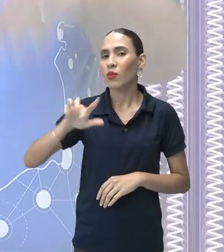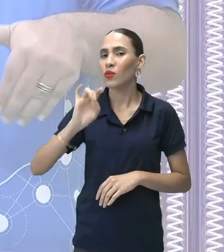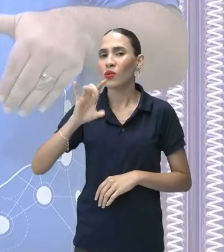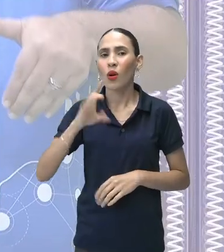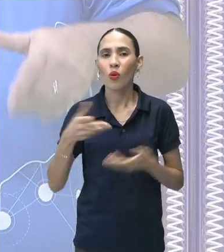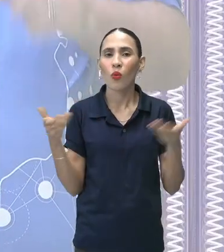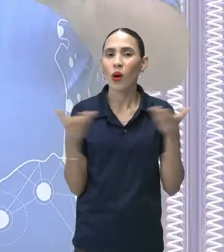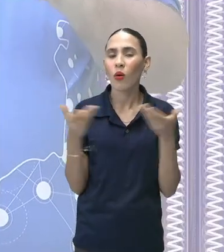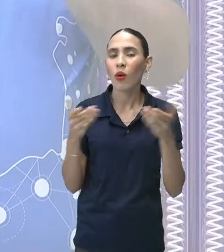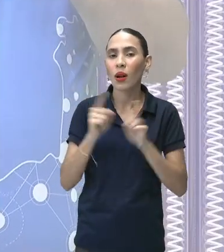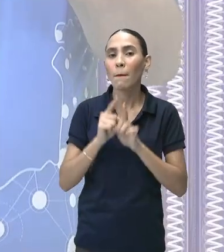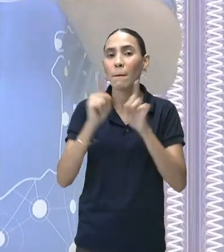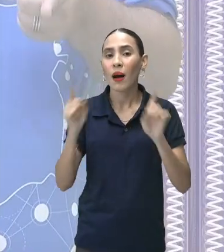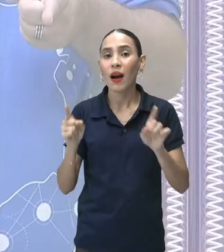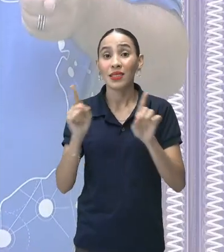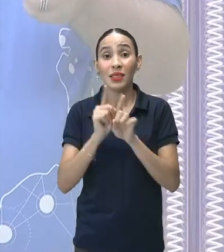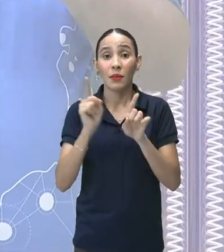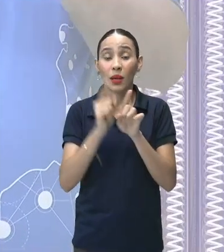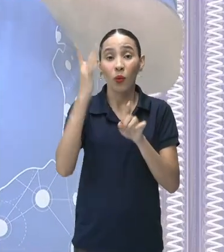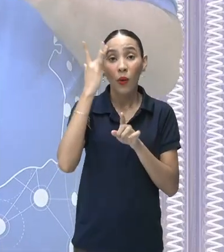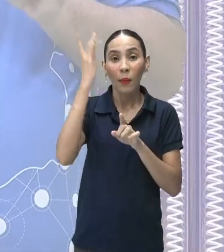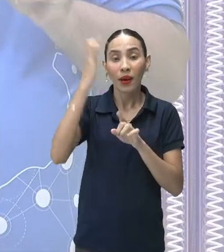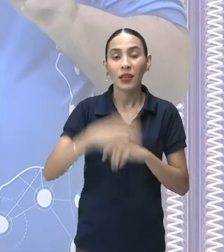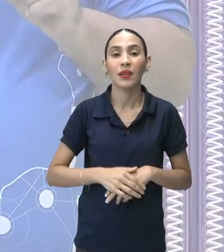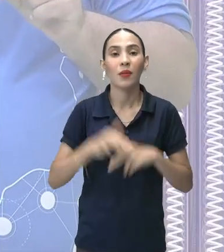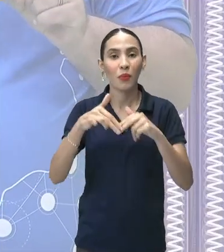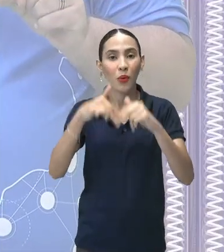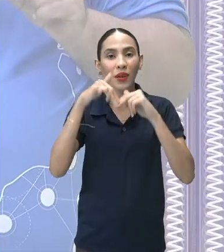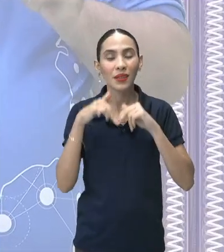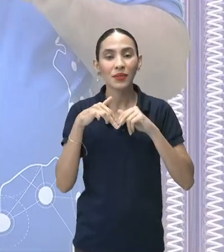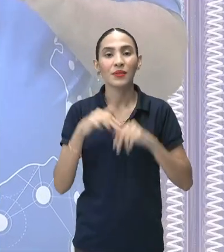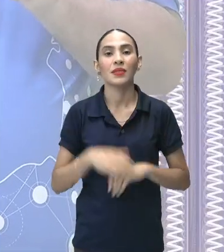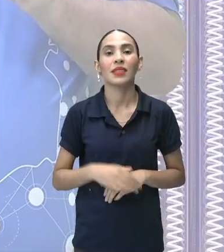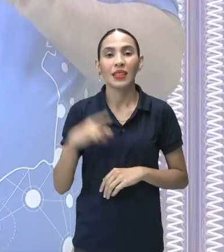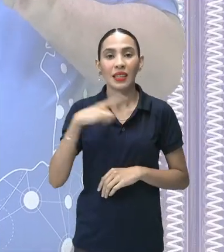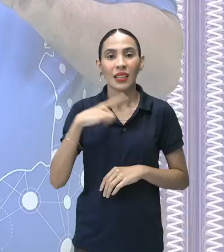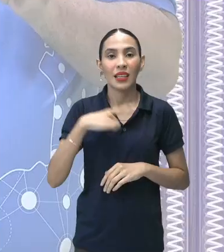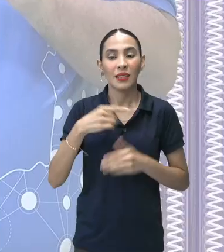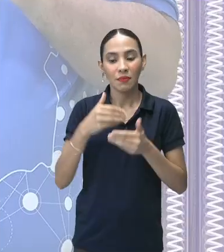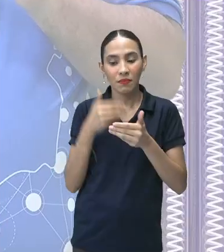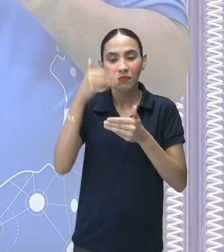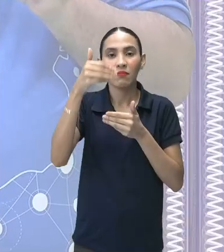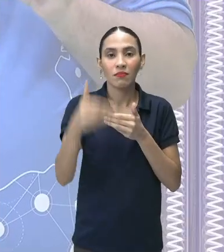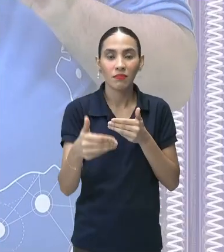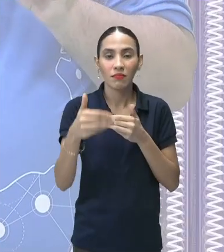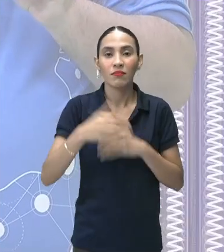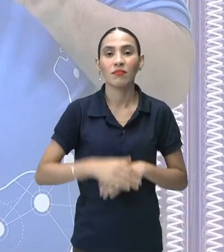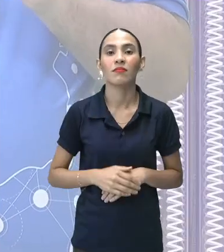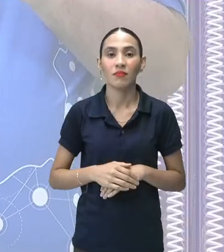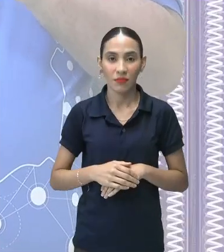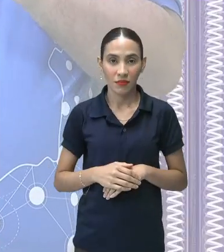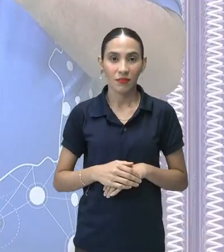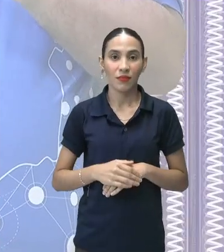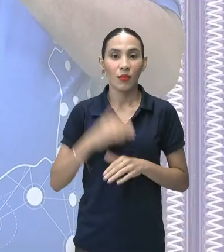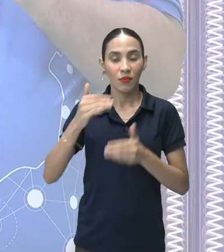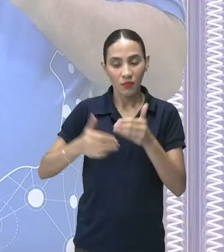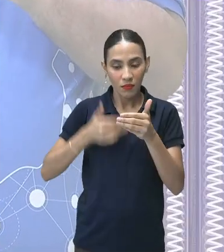o agora, como o amanhã. Por isso que a gente fala do lançar para frente,